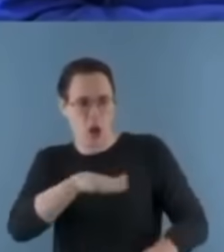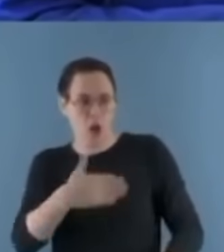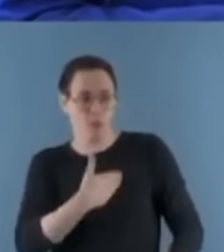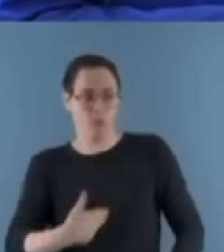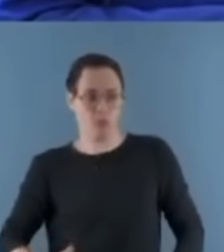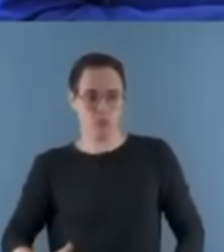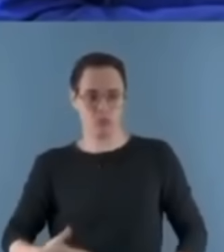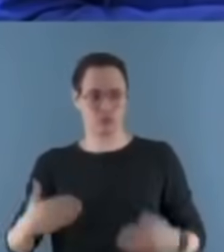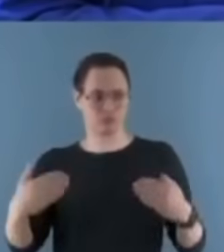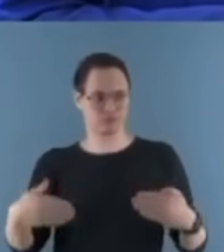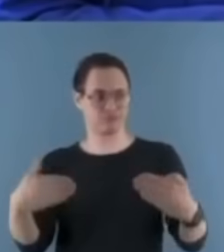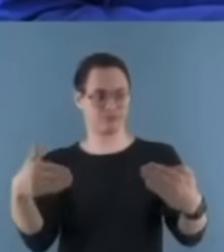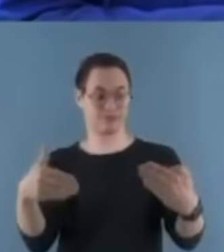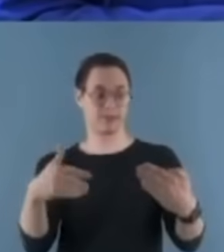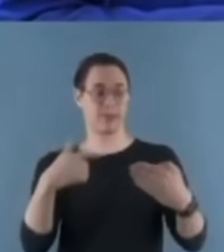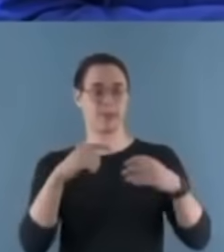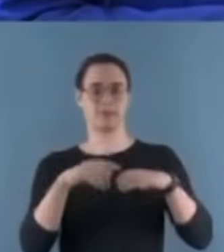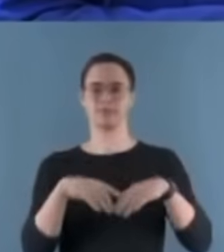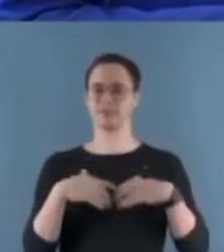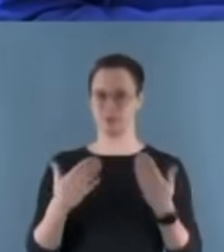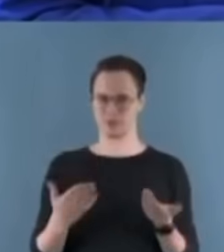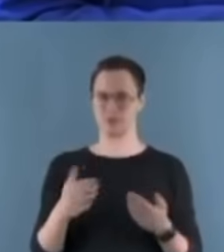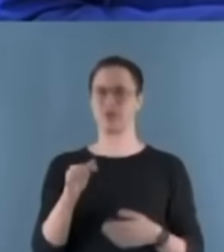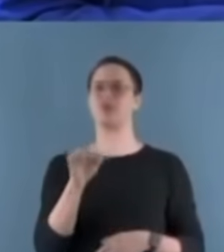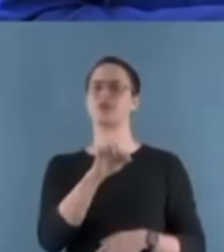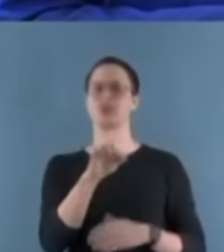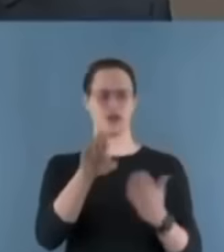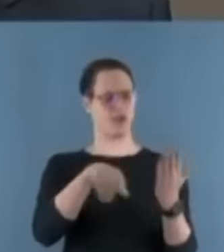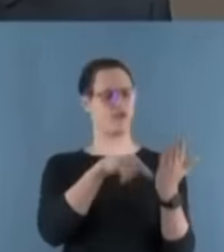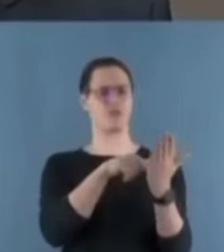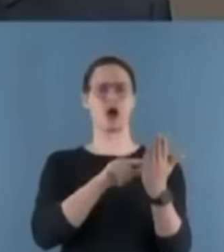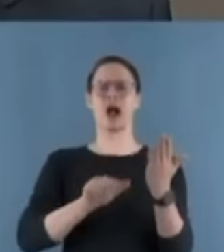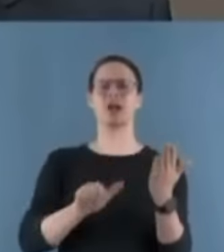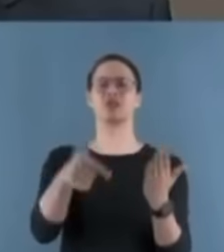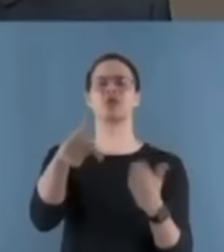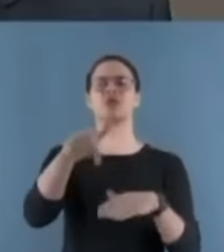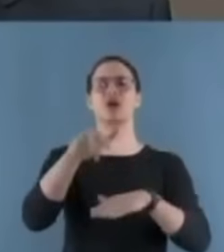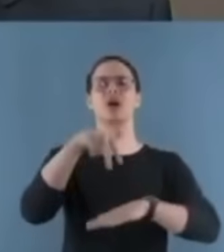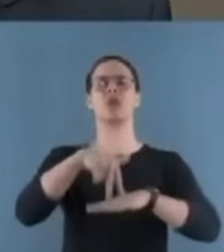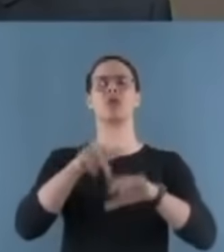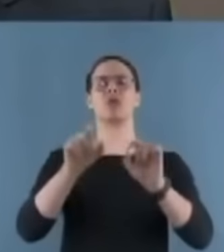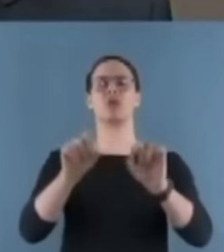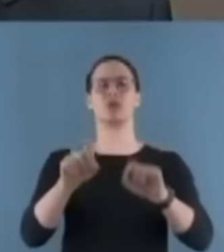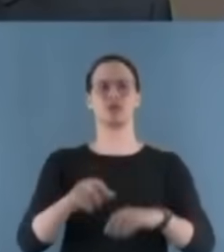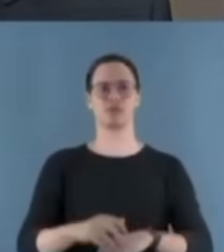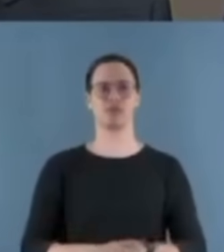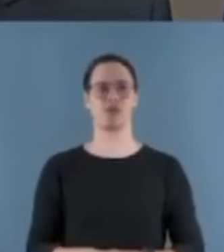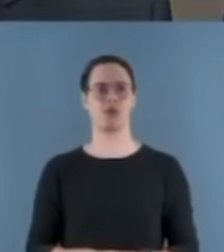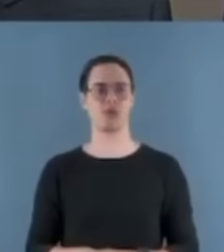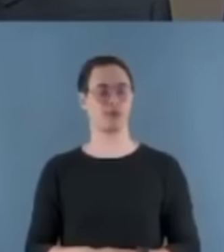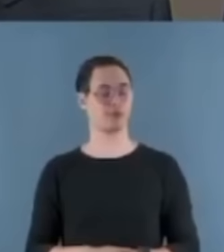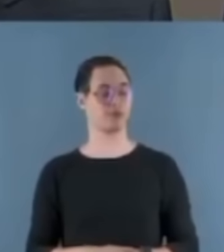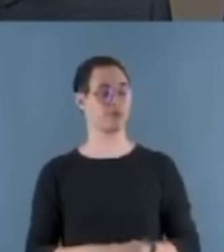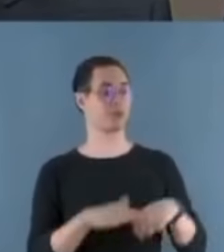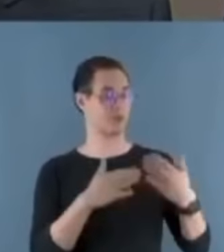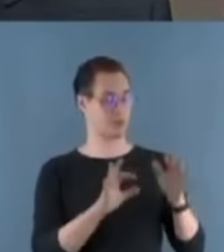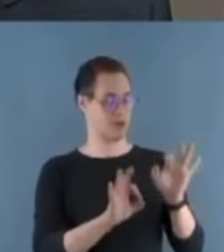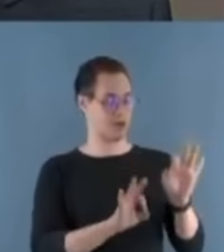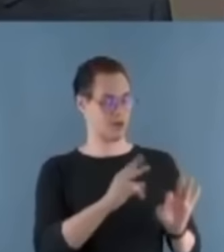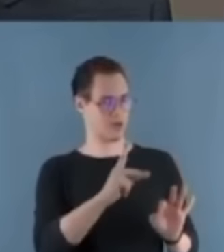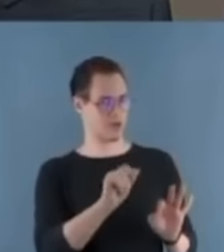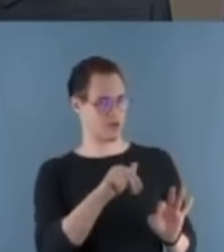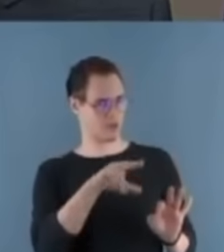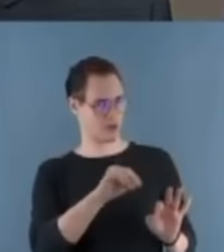ministérios. Sobre este informe, qual a medida que o senhor tomou? O plano Deputado, o plano escudo